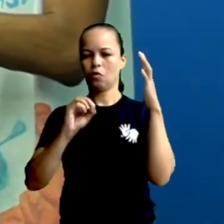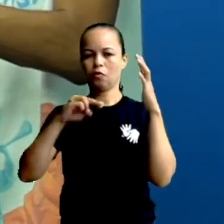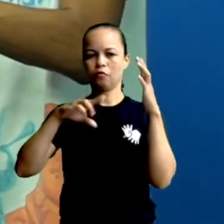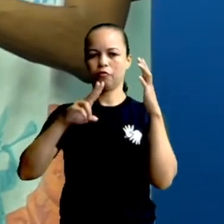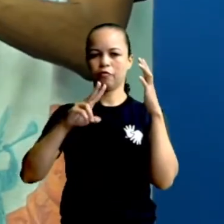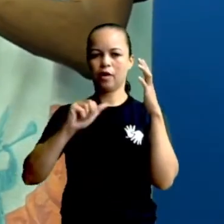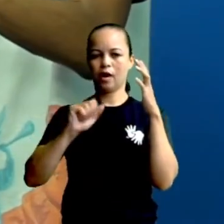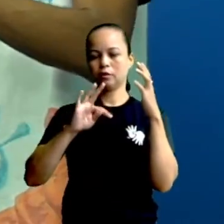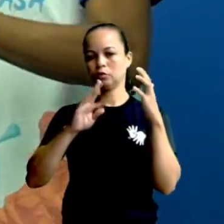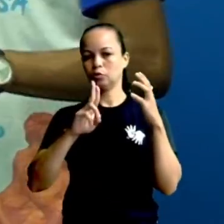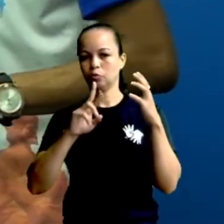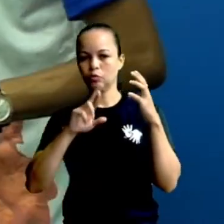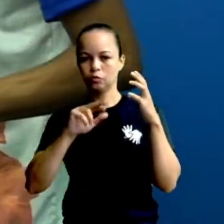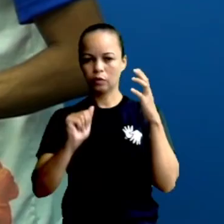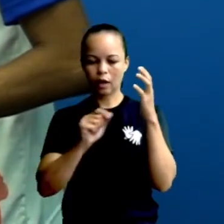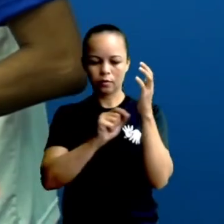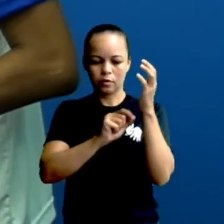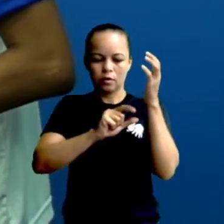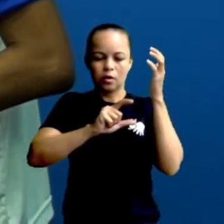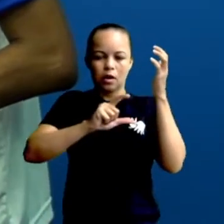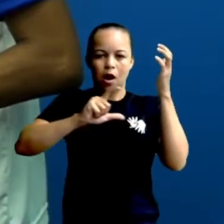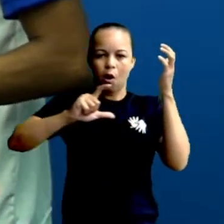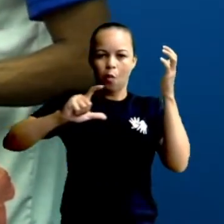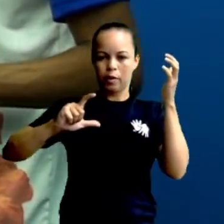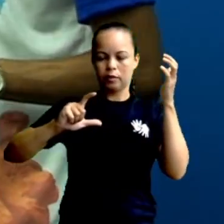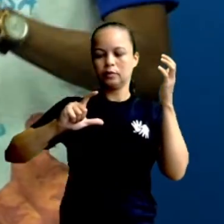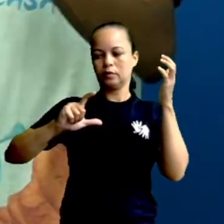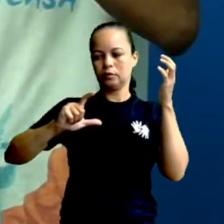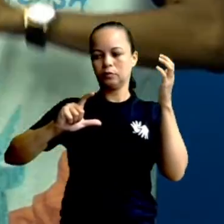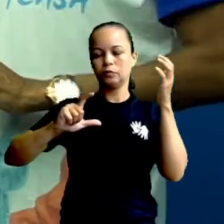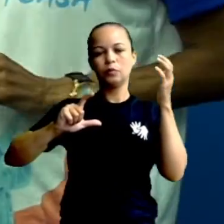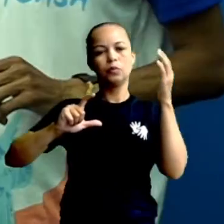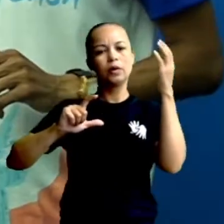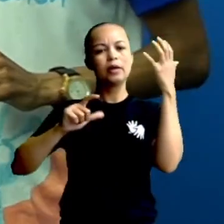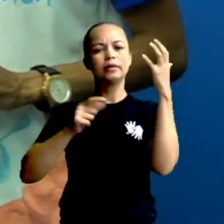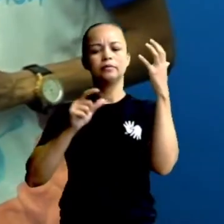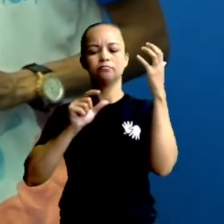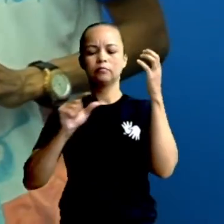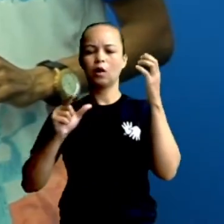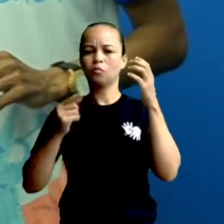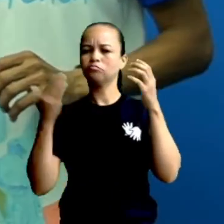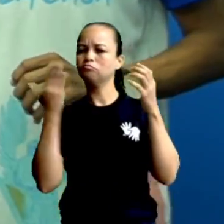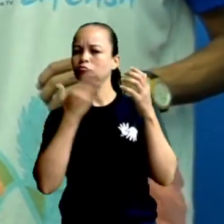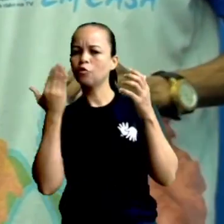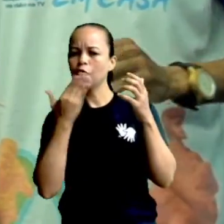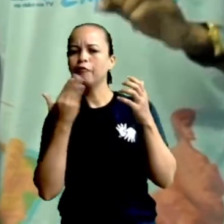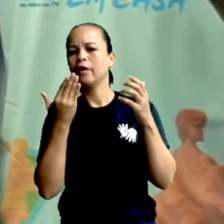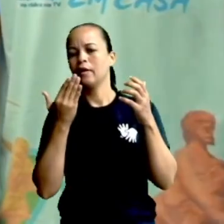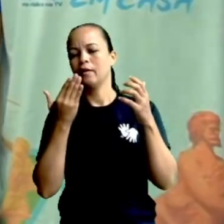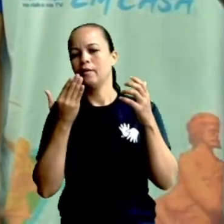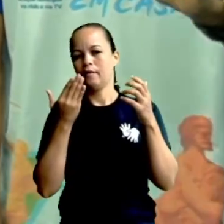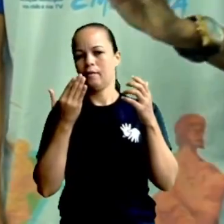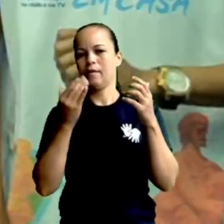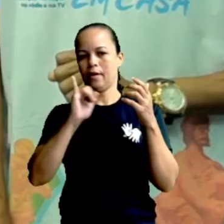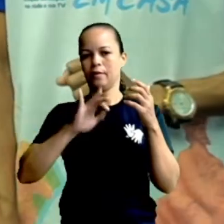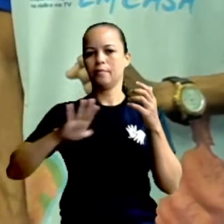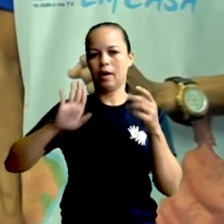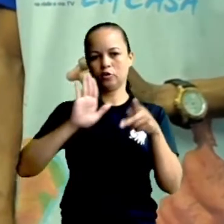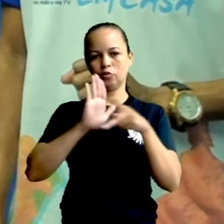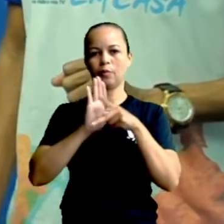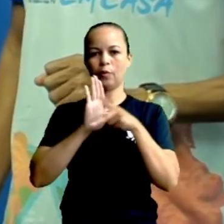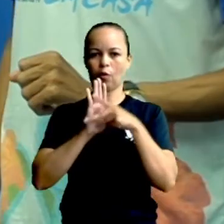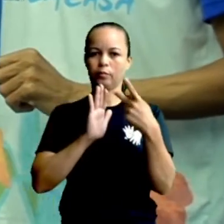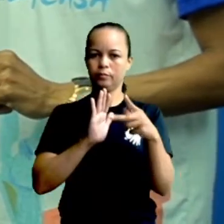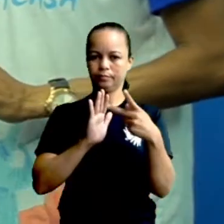vai aumentando a imagem. Se o objeto estiver em cima do foco, você não vê a imagem. É uma imagem própria, a gente